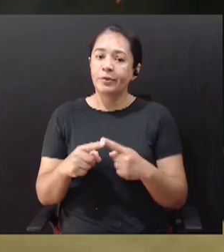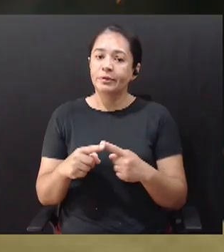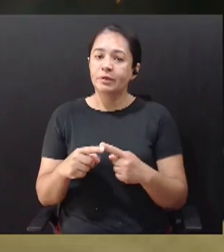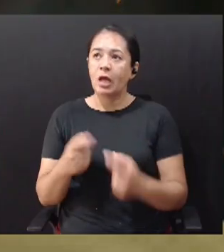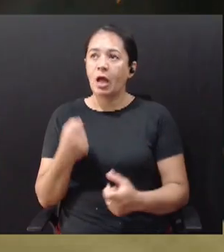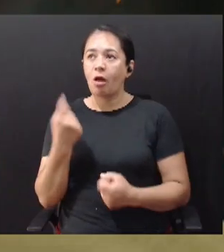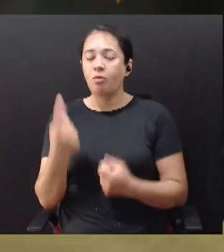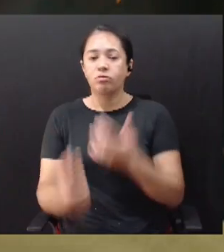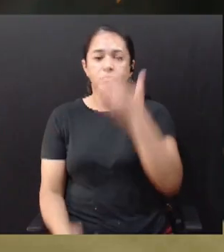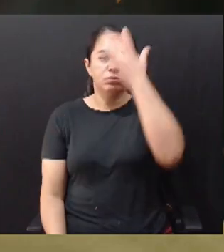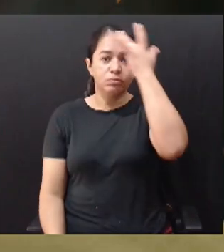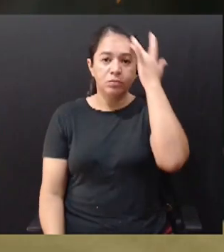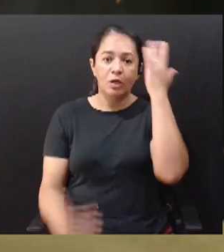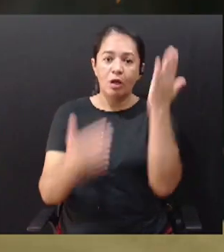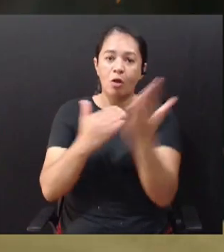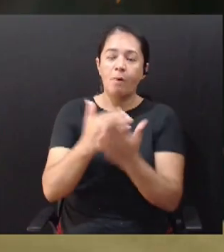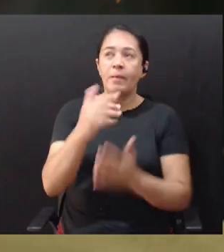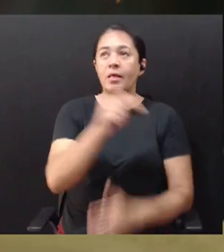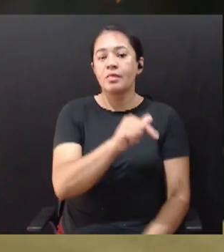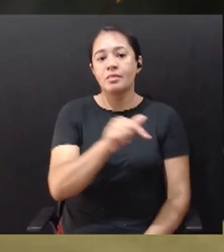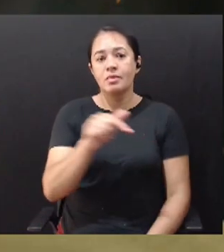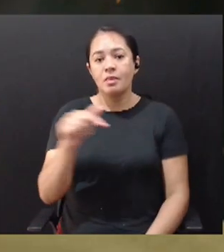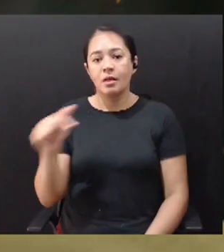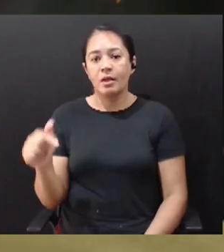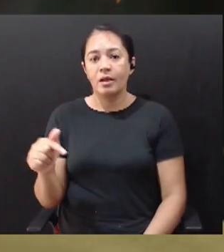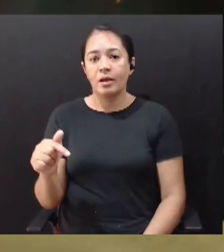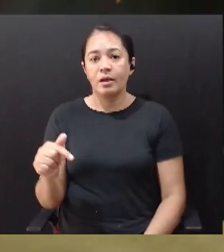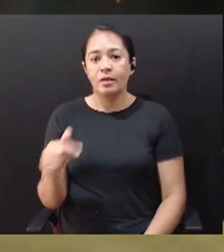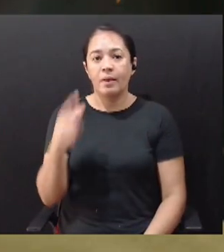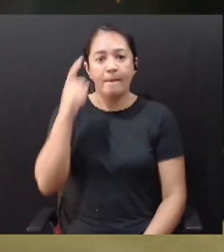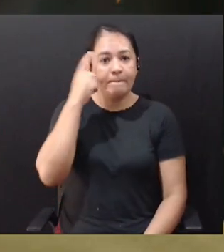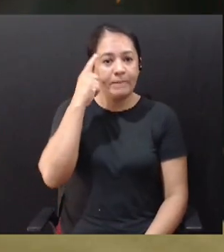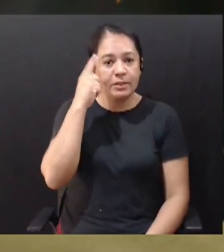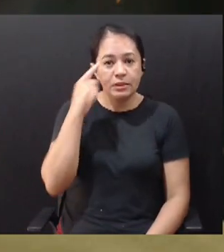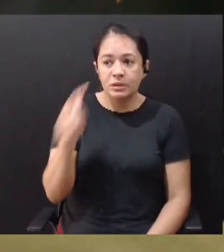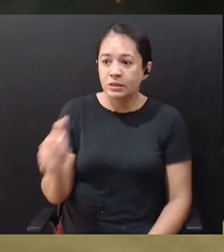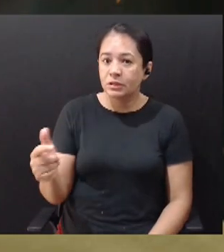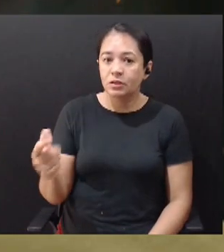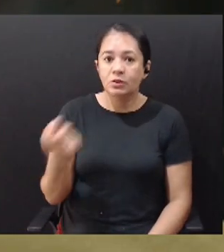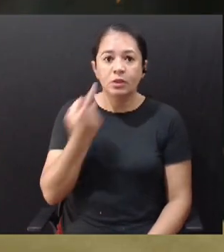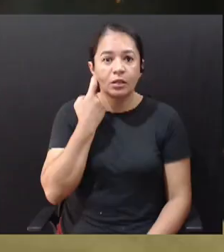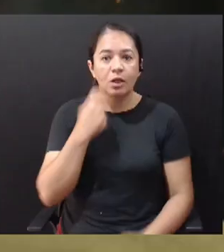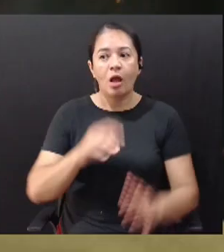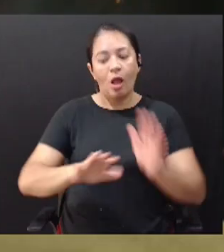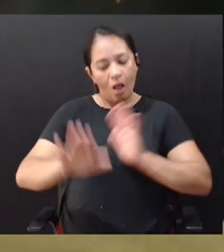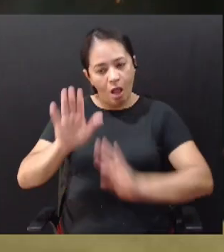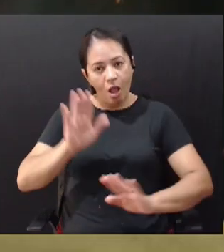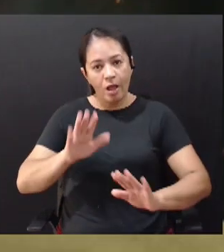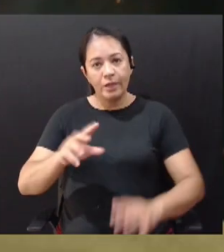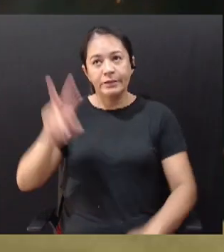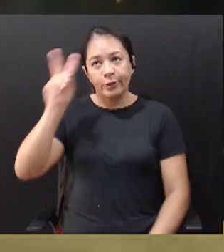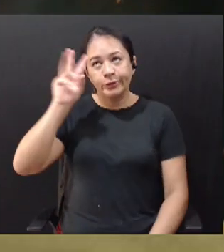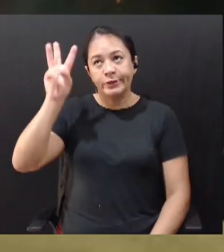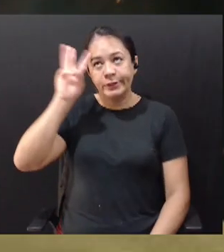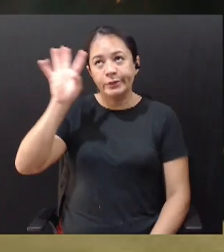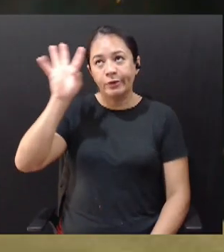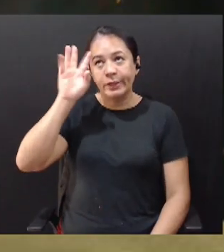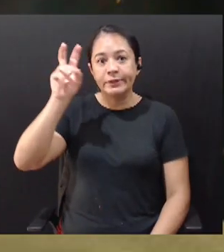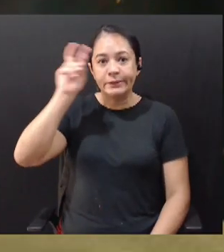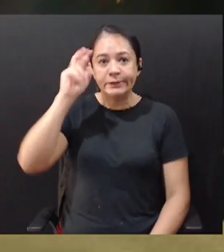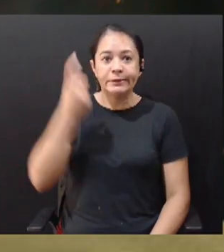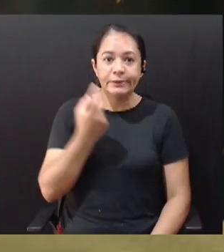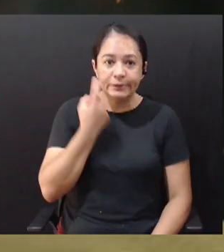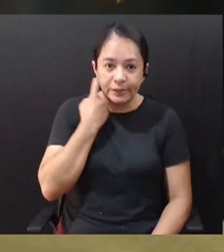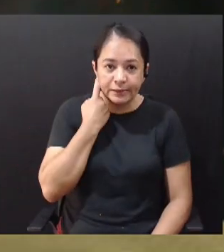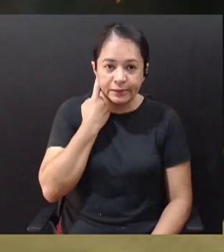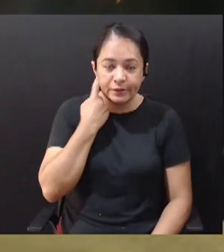que inicia a semana pensando na sexta. Peraí, Exato. gente, ó, segunda, terça, quarta, quinta e sexta. Tem gente que inicia